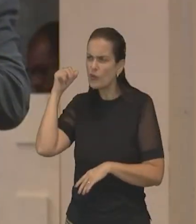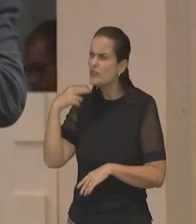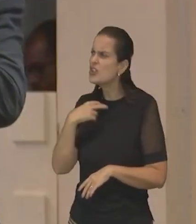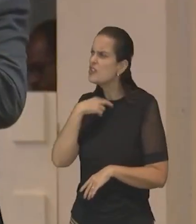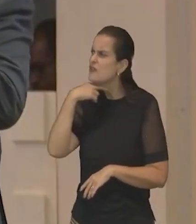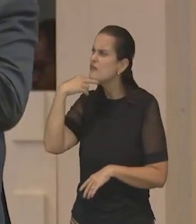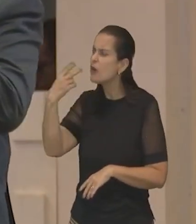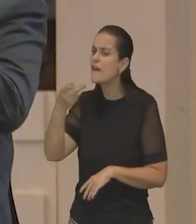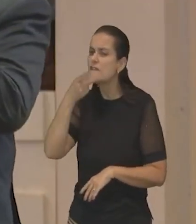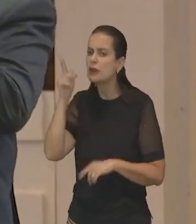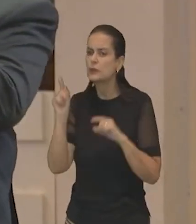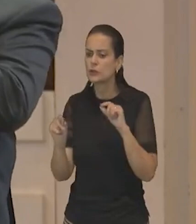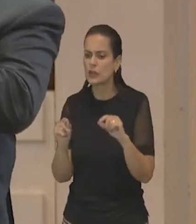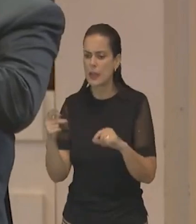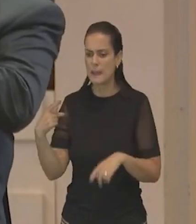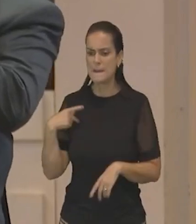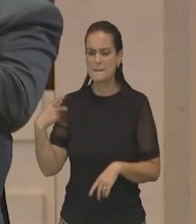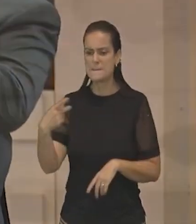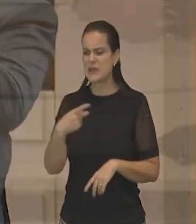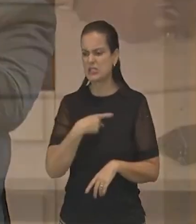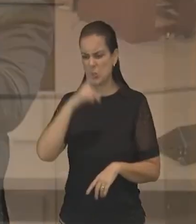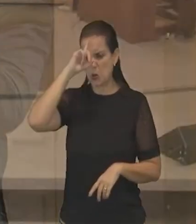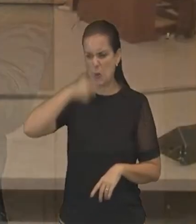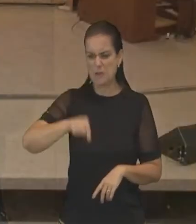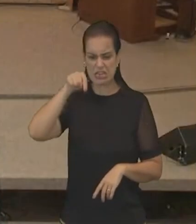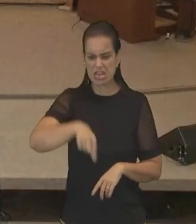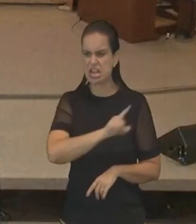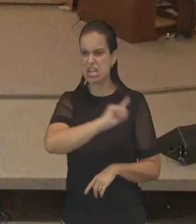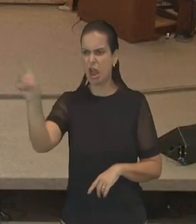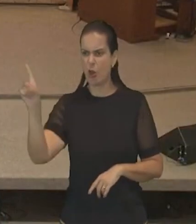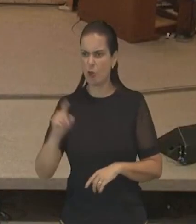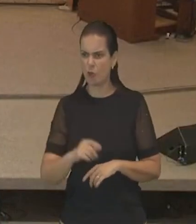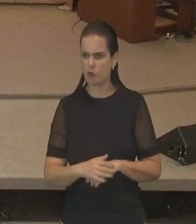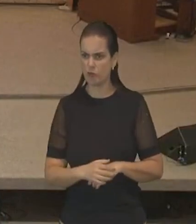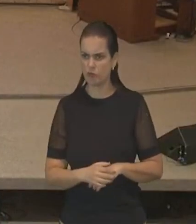Henrique, dizendo assim: o pastor não manda nada aqui não.